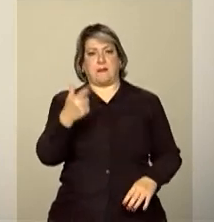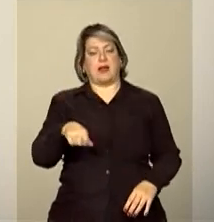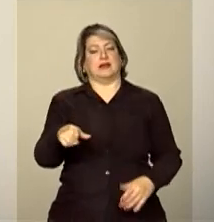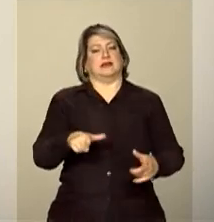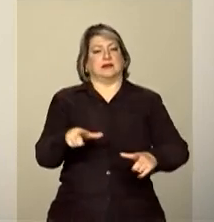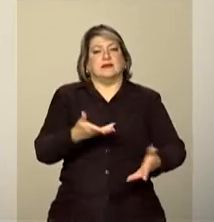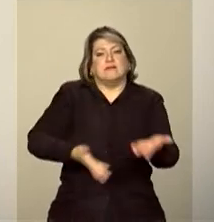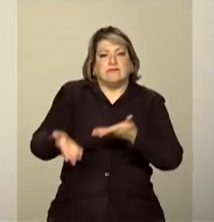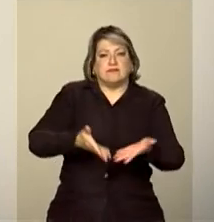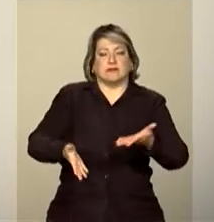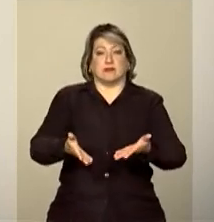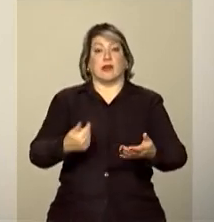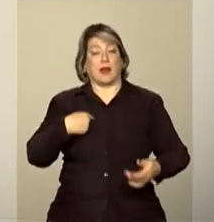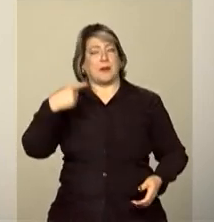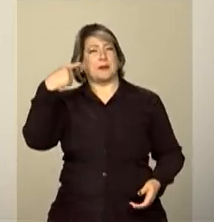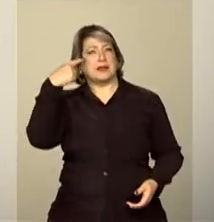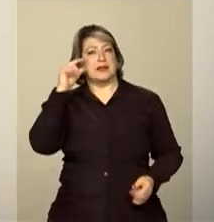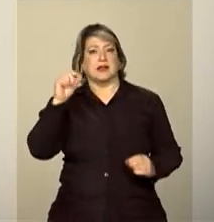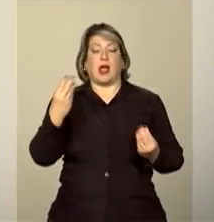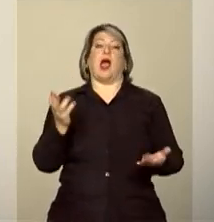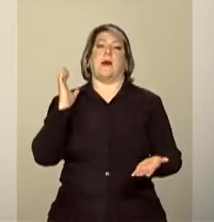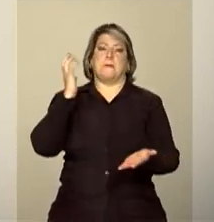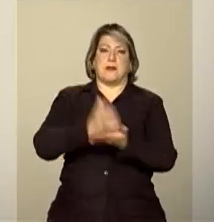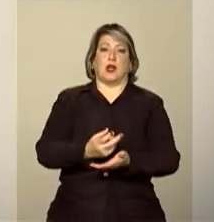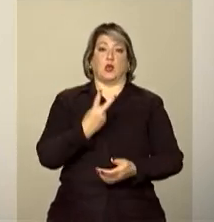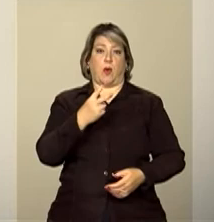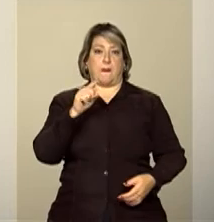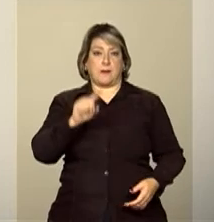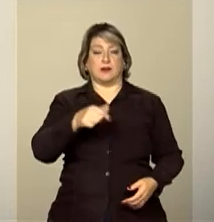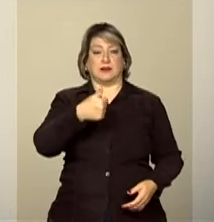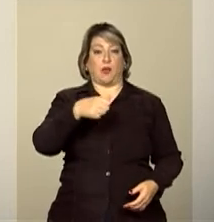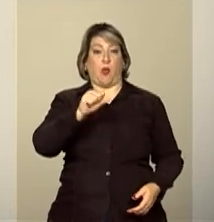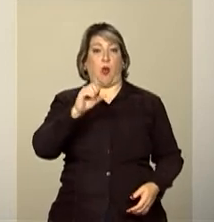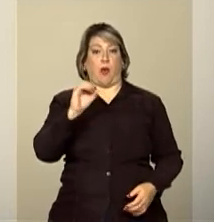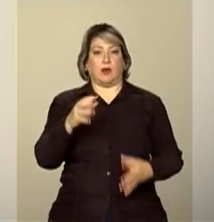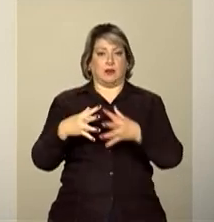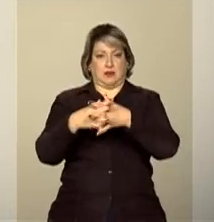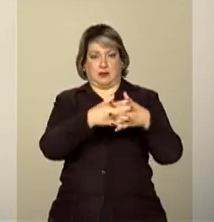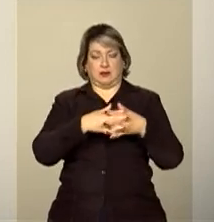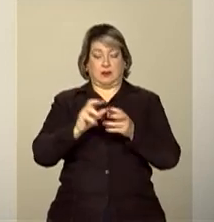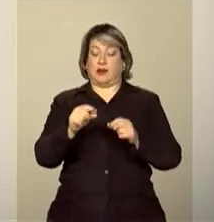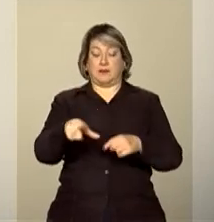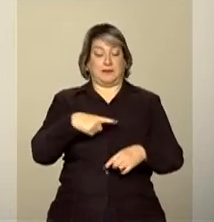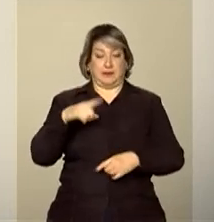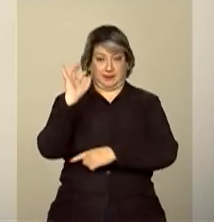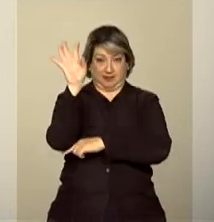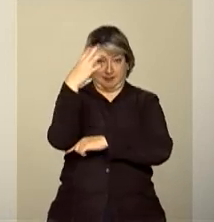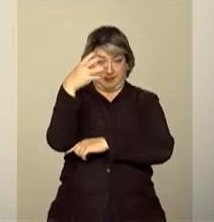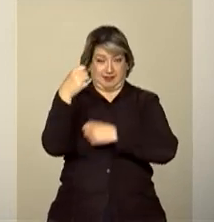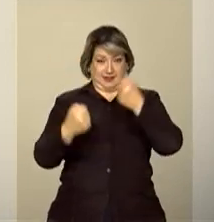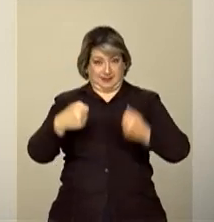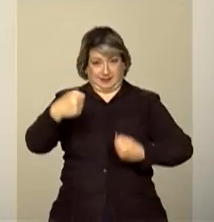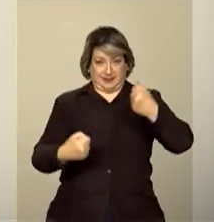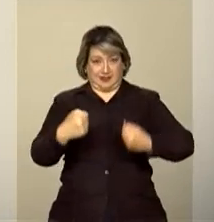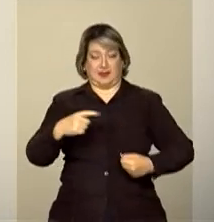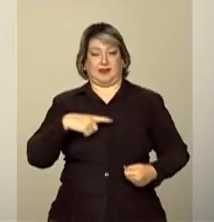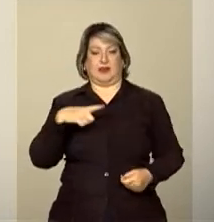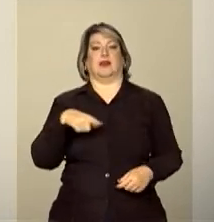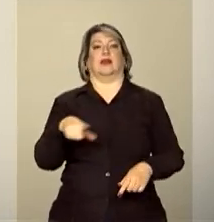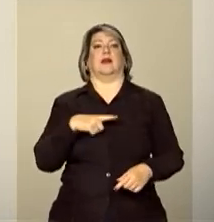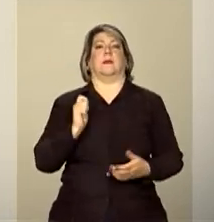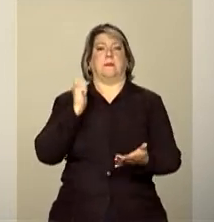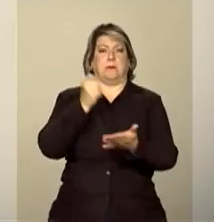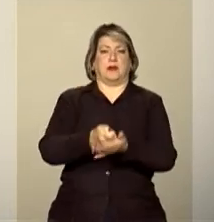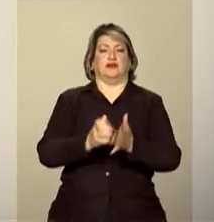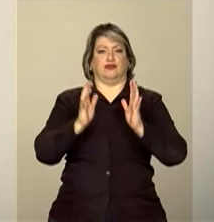esse serviço foi pensando nisso que nós compramos 2180 ambulâncias para expandir O Samu e garantir esse atendimento